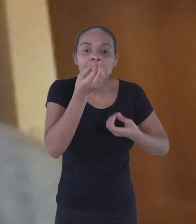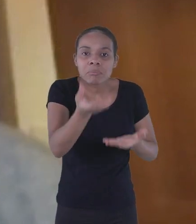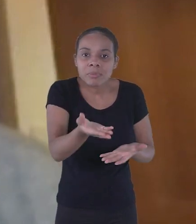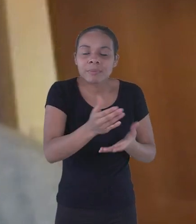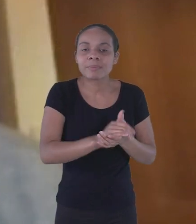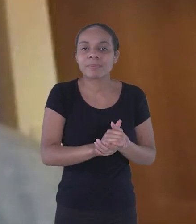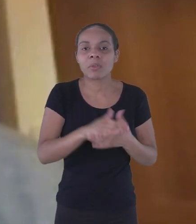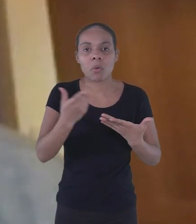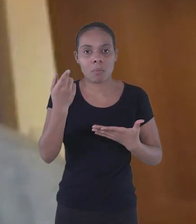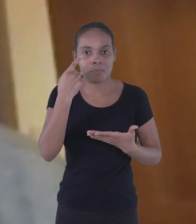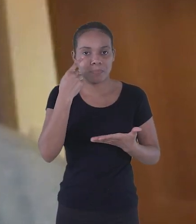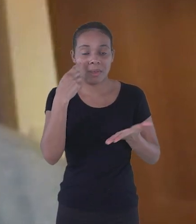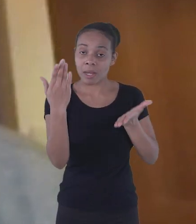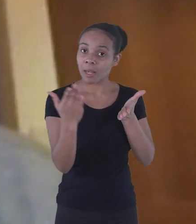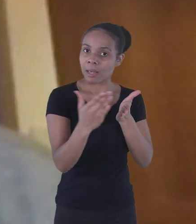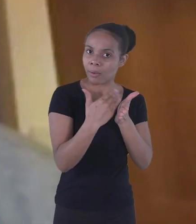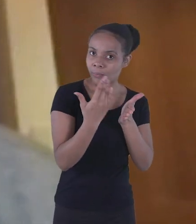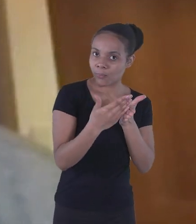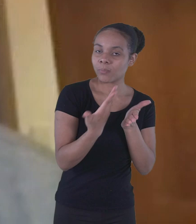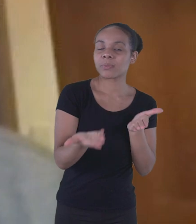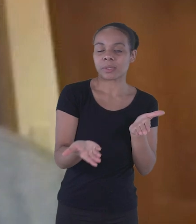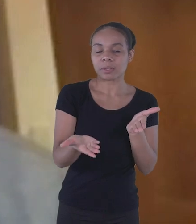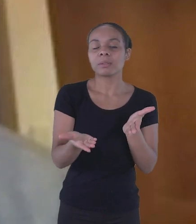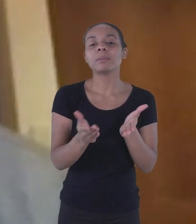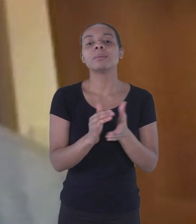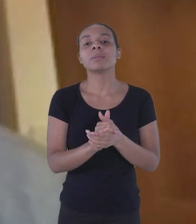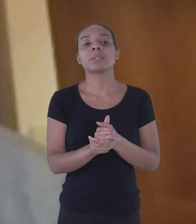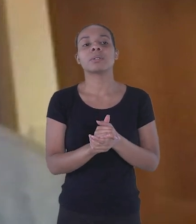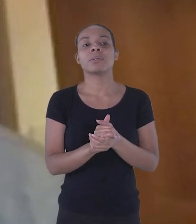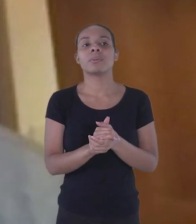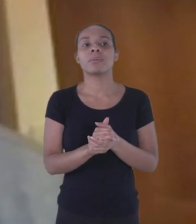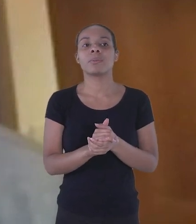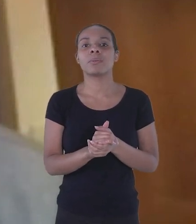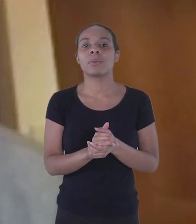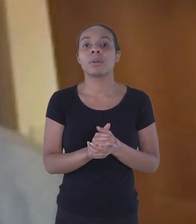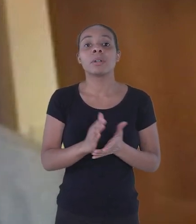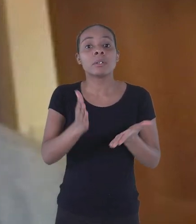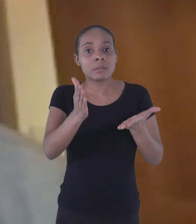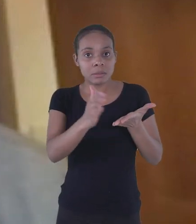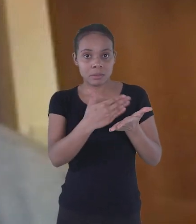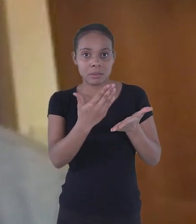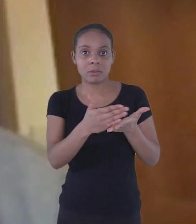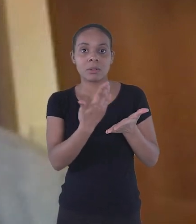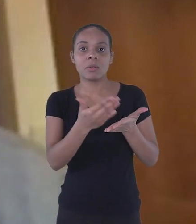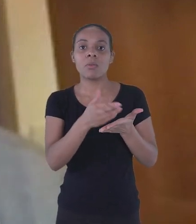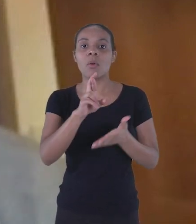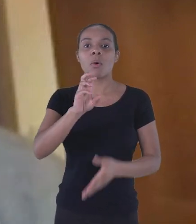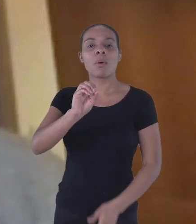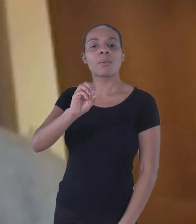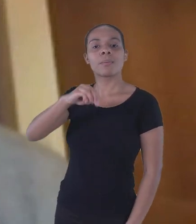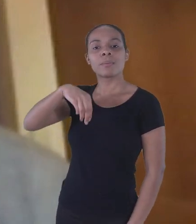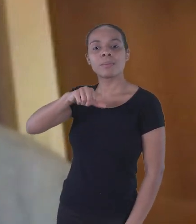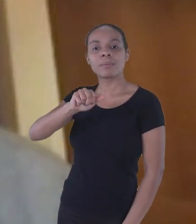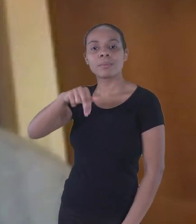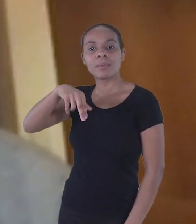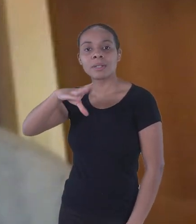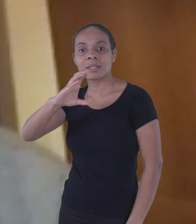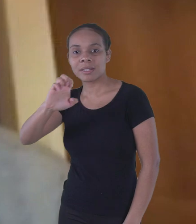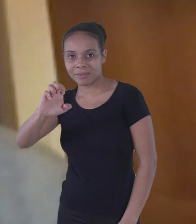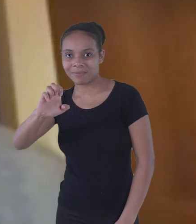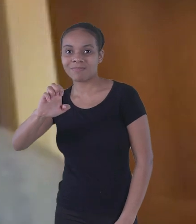romance de formação, né? Um dos romances, né? O termo romance de formação, sem